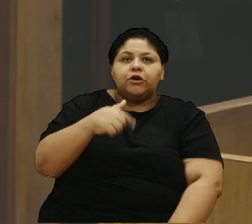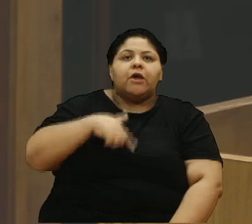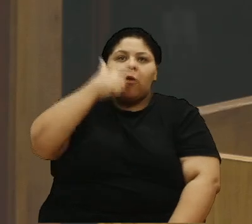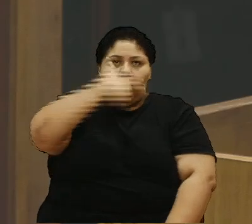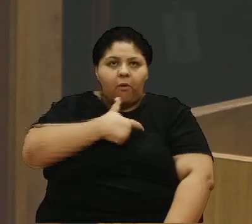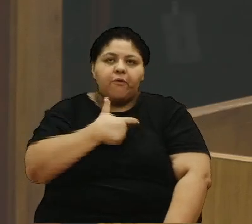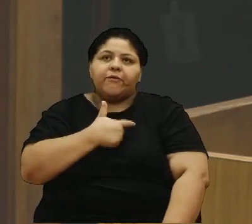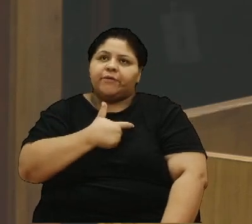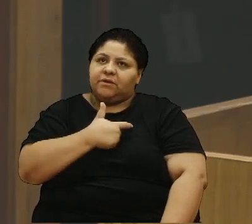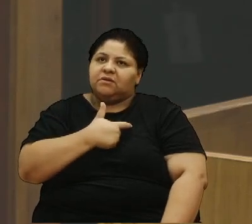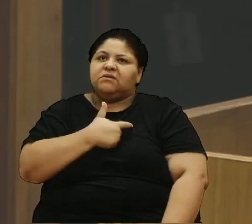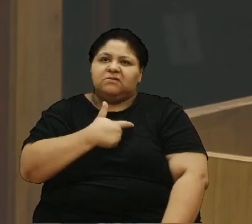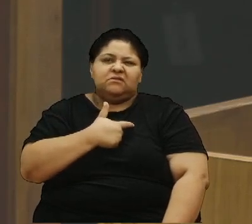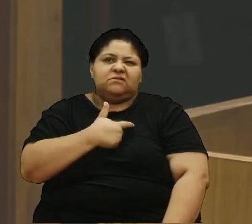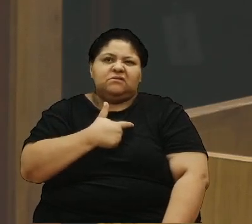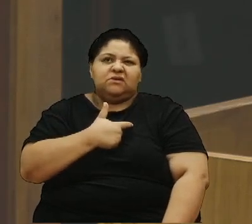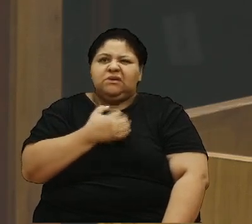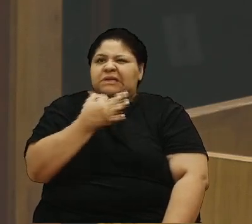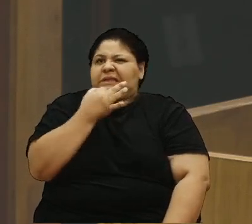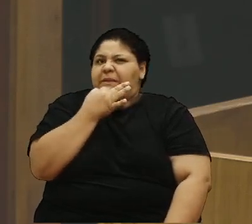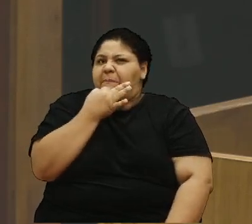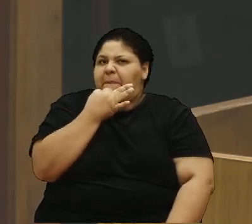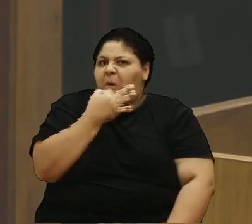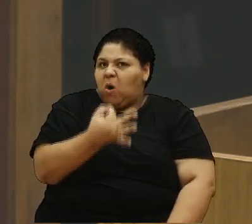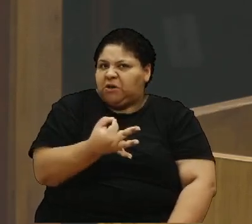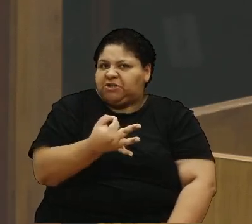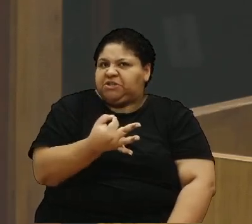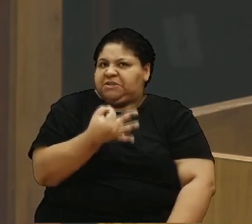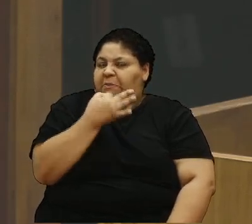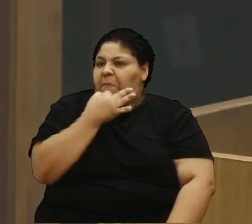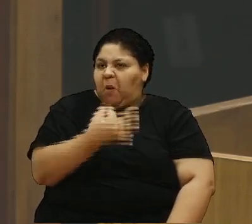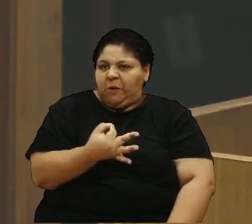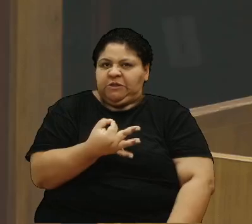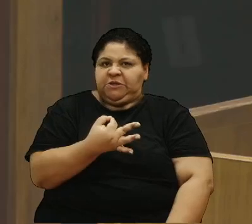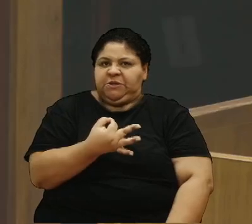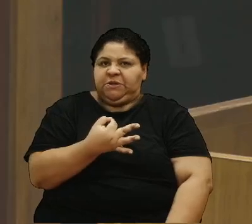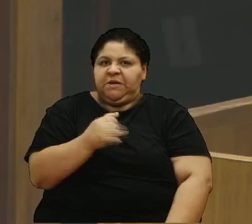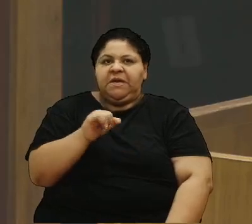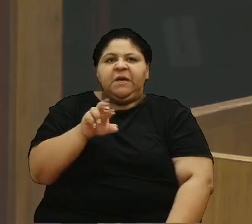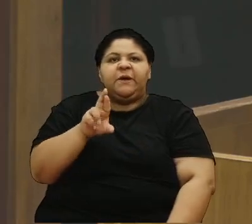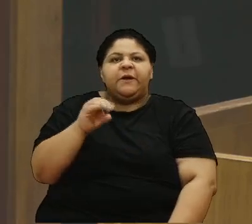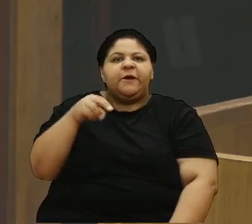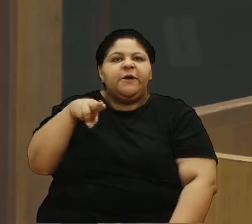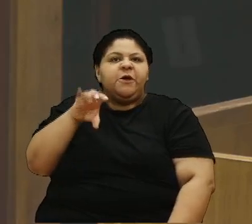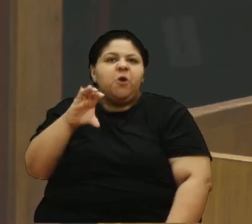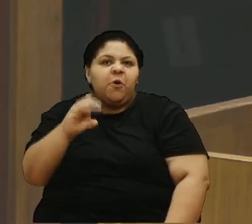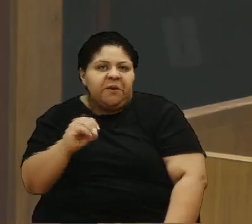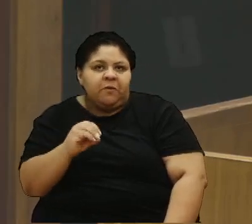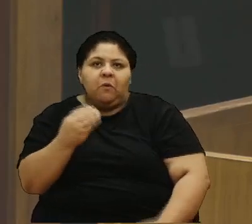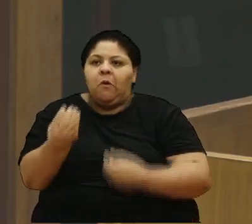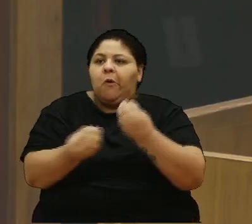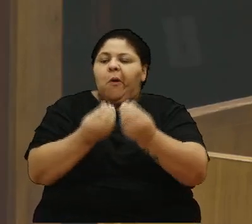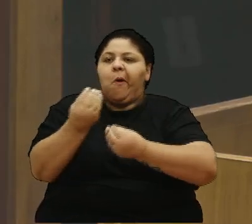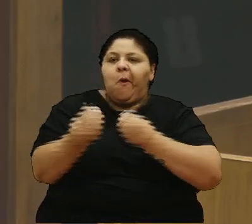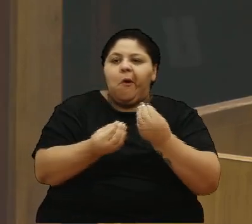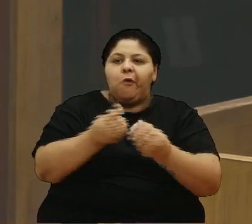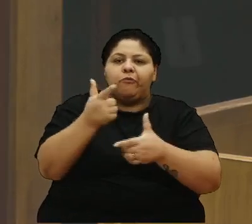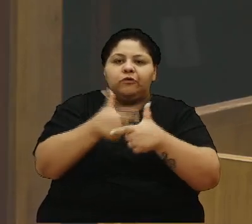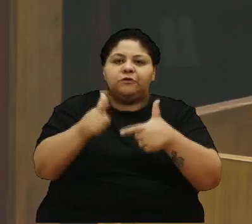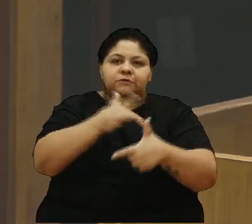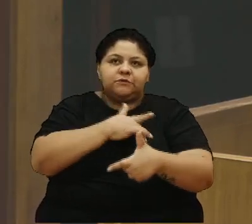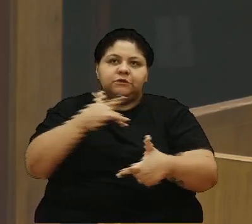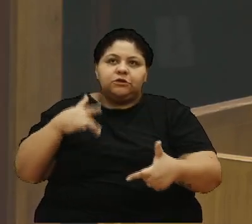inclusive com um certo sarcasmo, de forma jocosa e deboche, como se o problema da saúde pública fosse exclusivamente